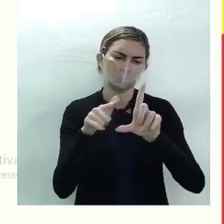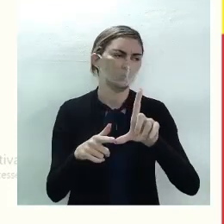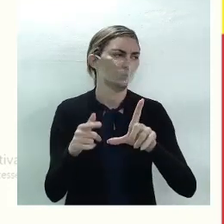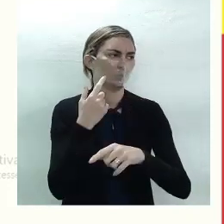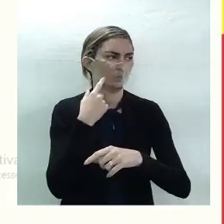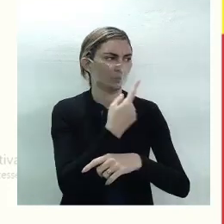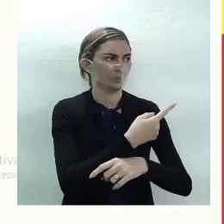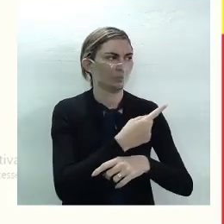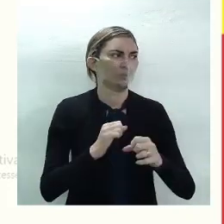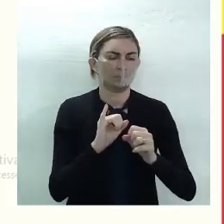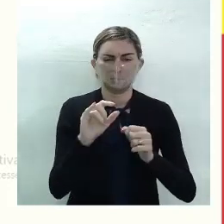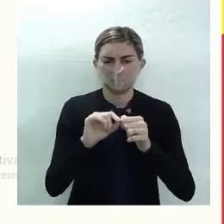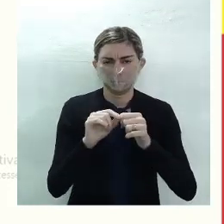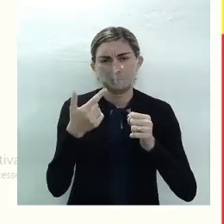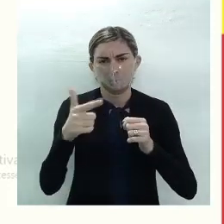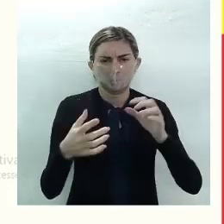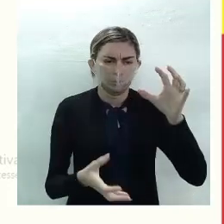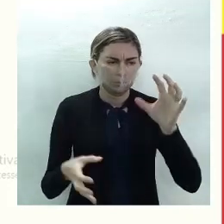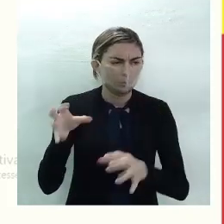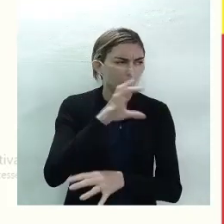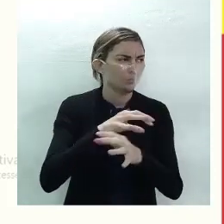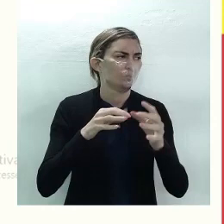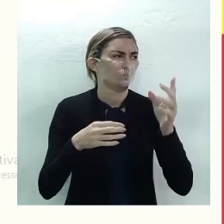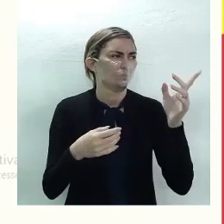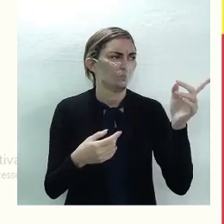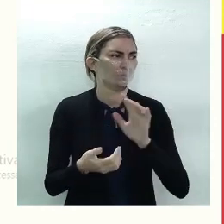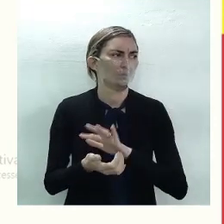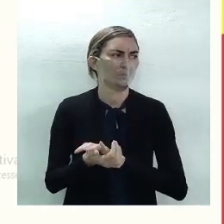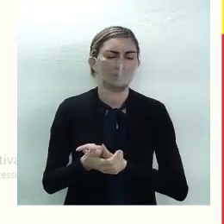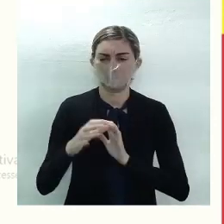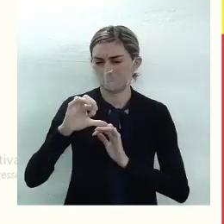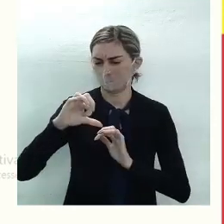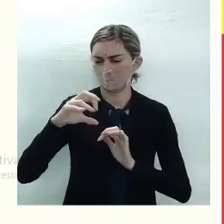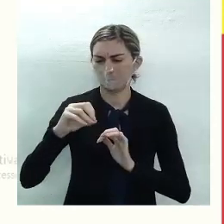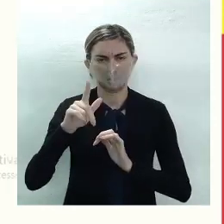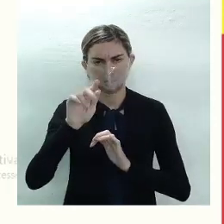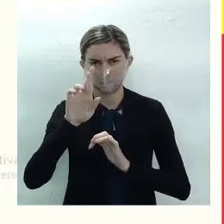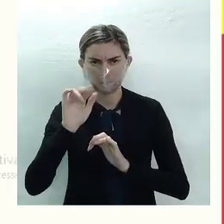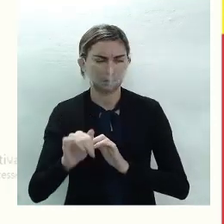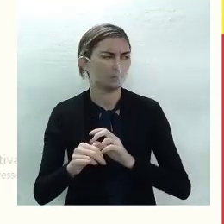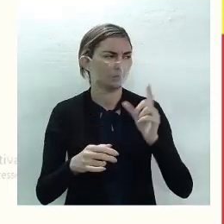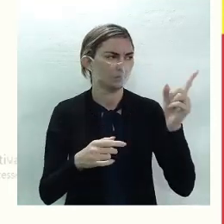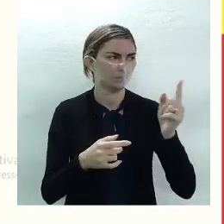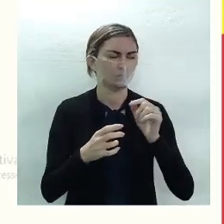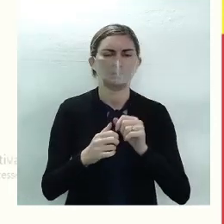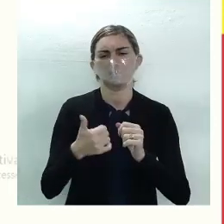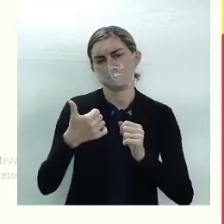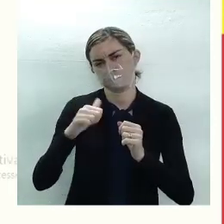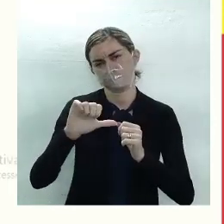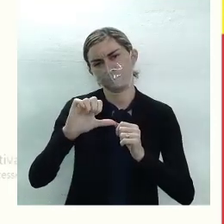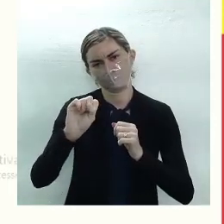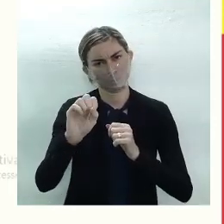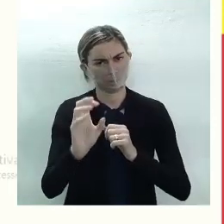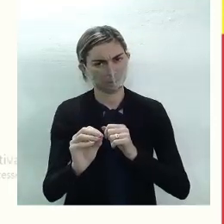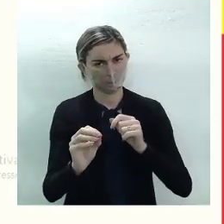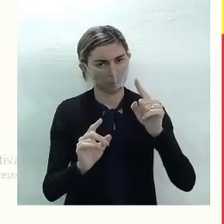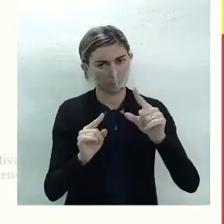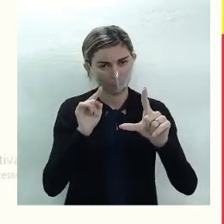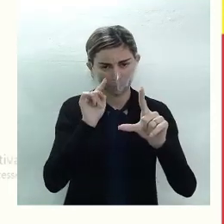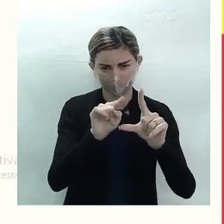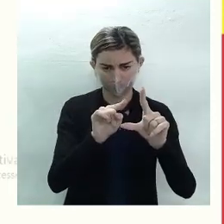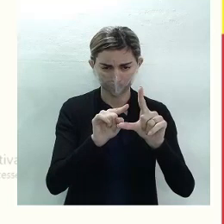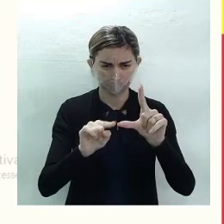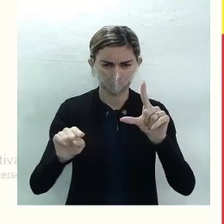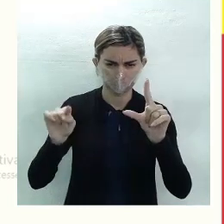assim. Se eu realizar mais um giro, nesse caso de 90 graus, né? Ou sinal de 180, a gente observa o ponto,